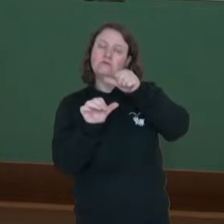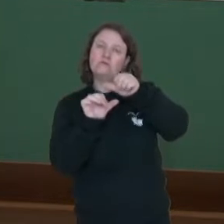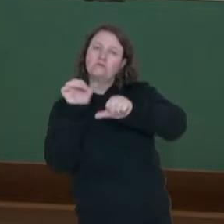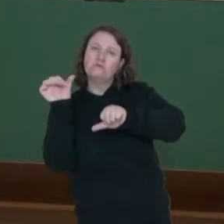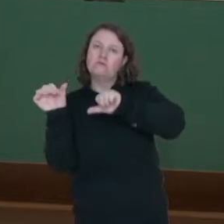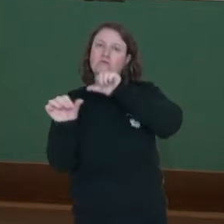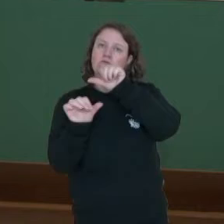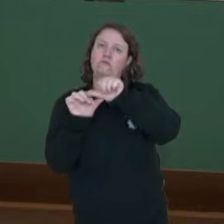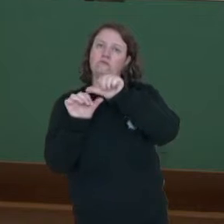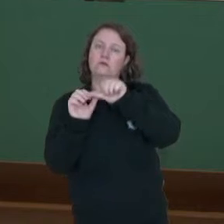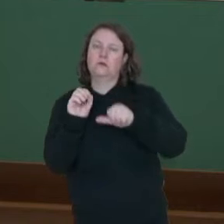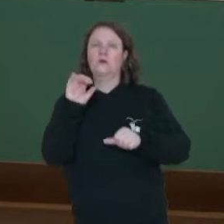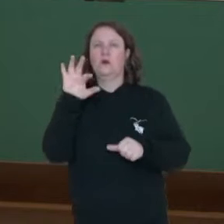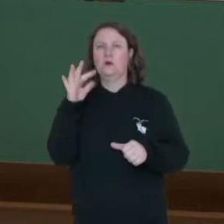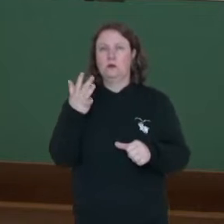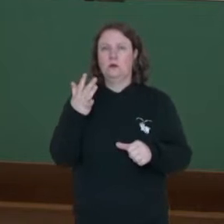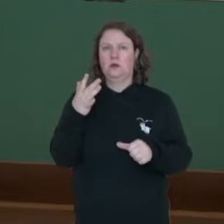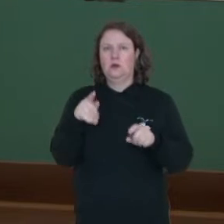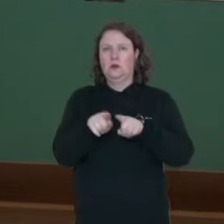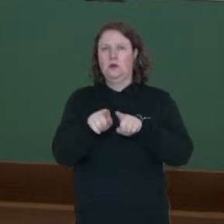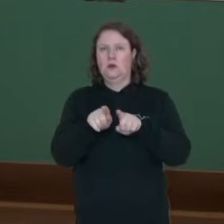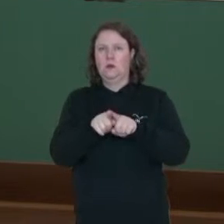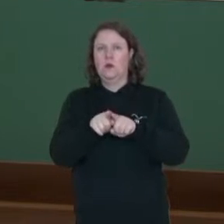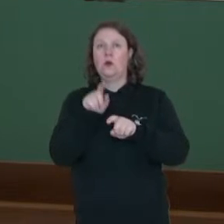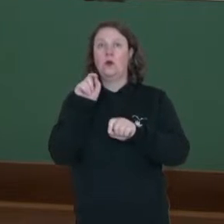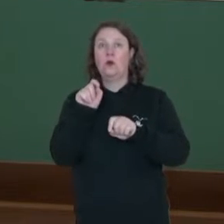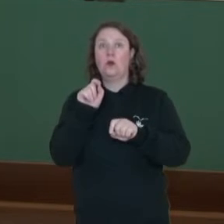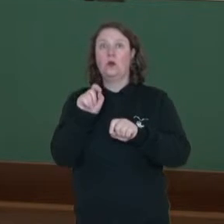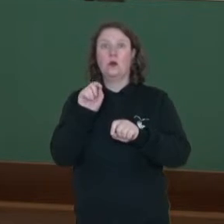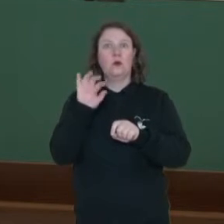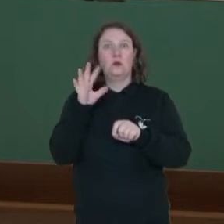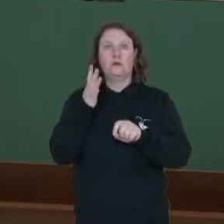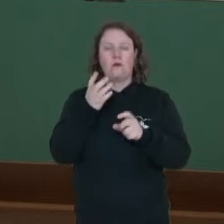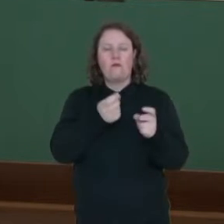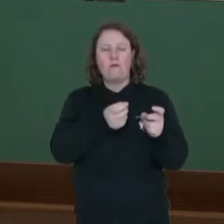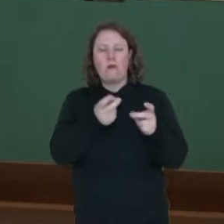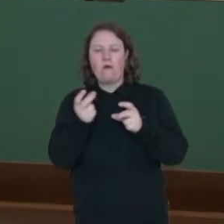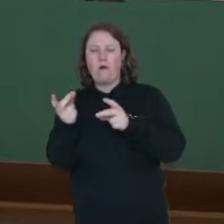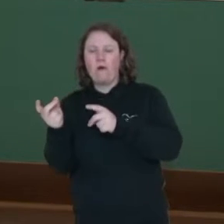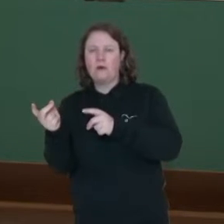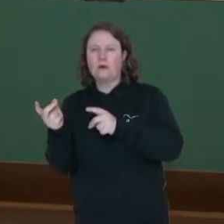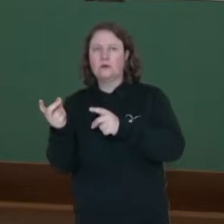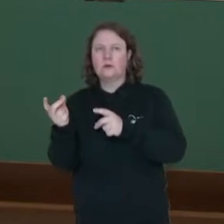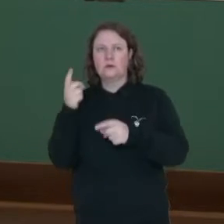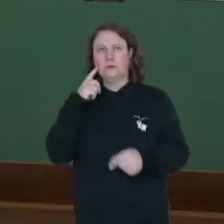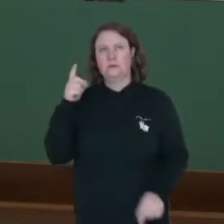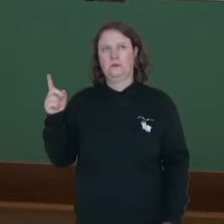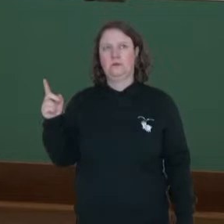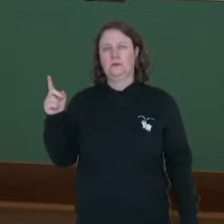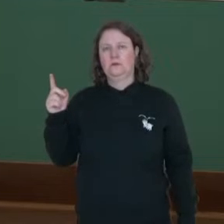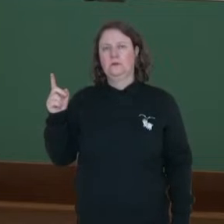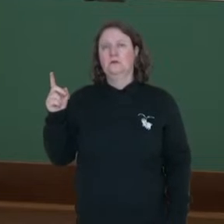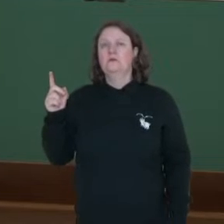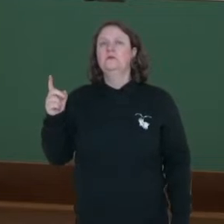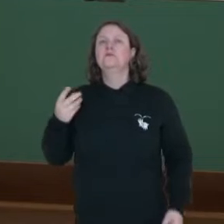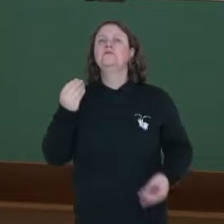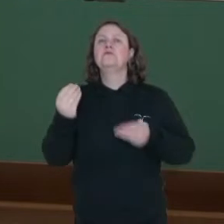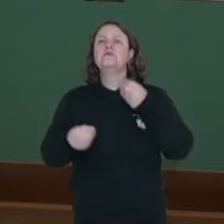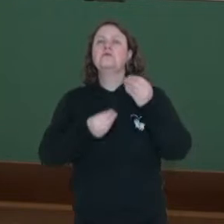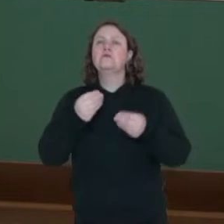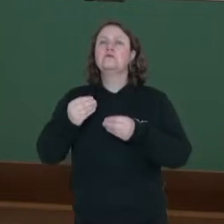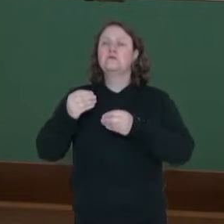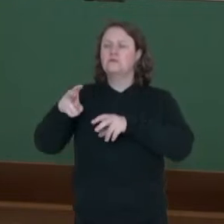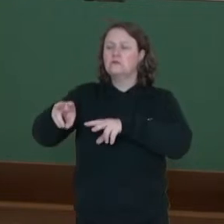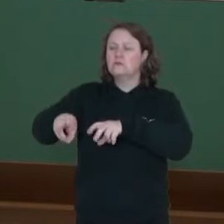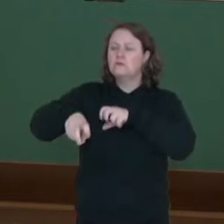tornar o principal produto da balança comercial brasileira, como a gente acabou de ver na tabela, né? E como que a produção